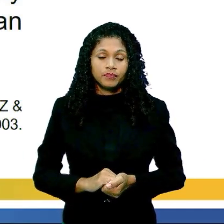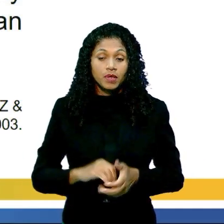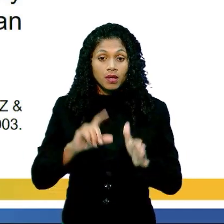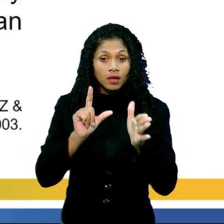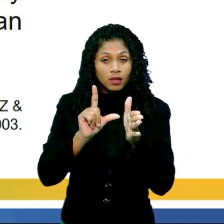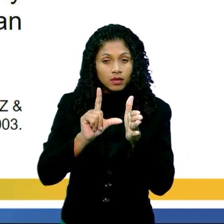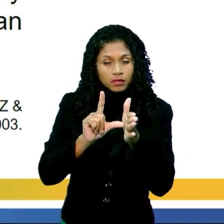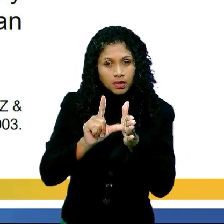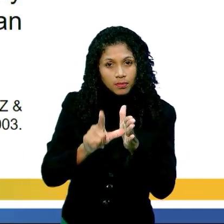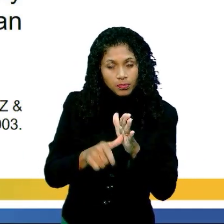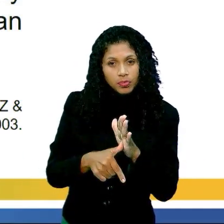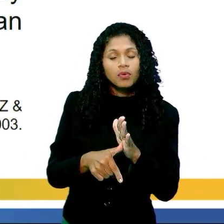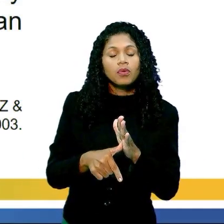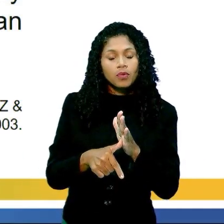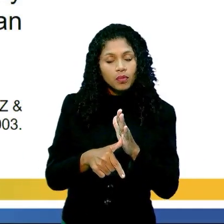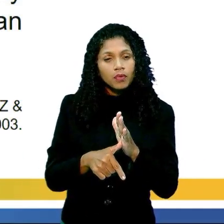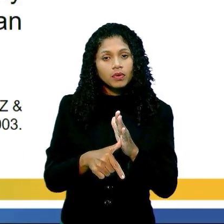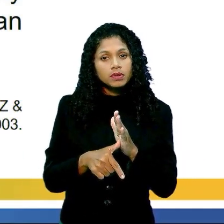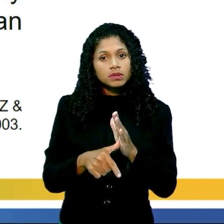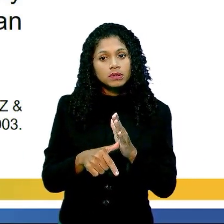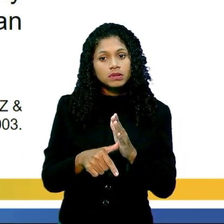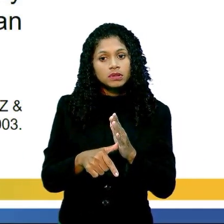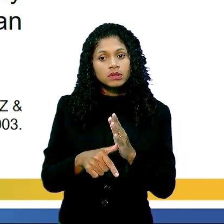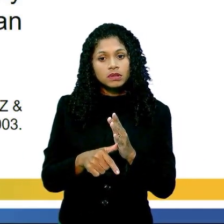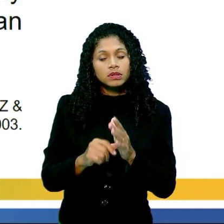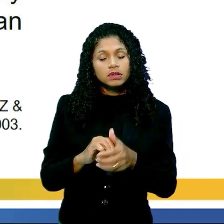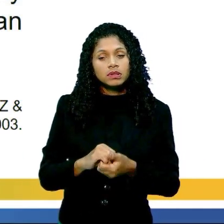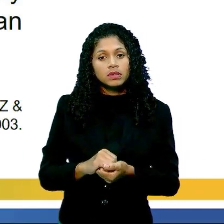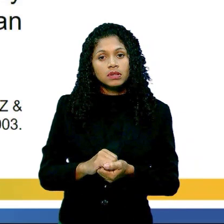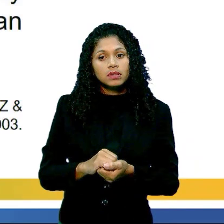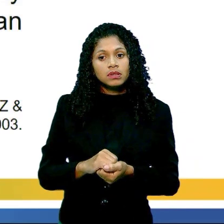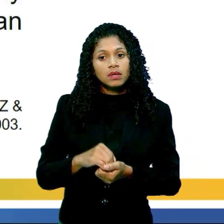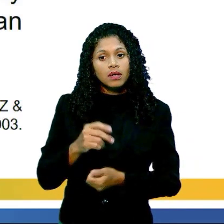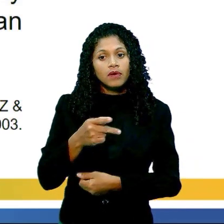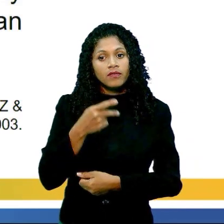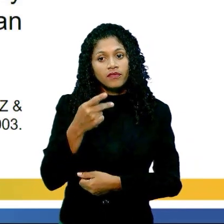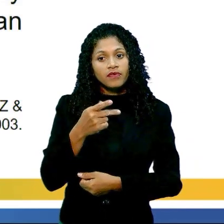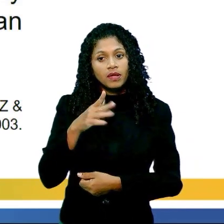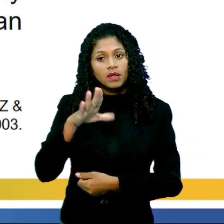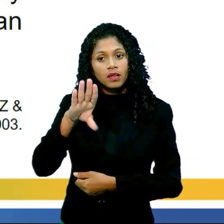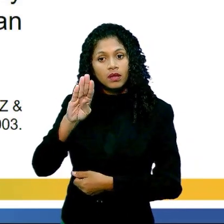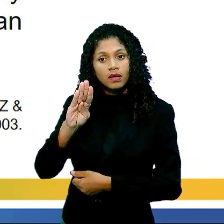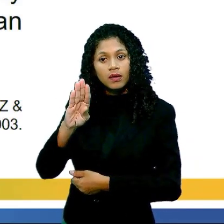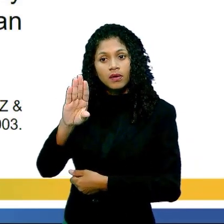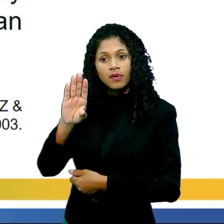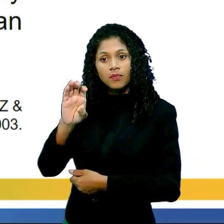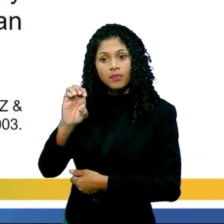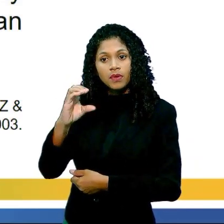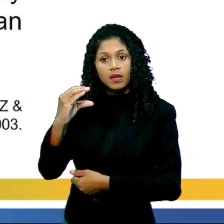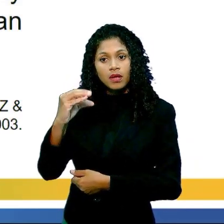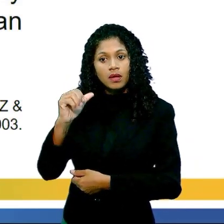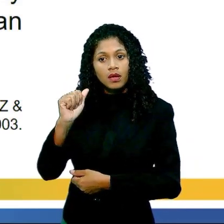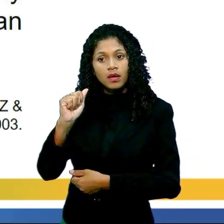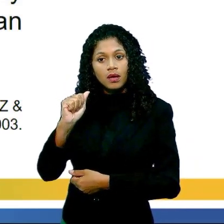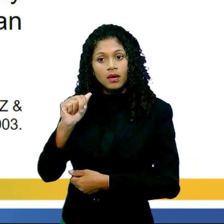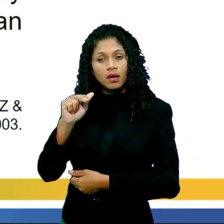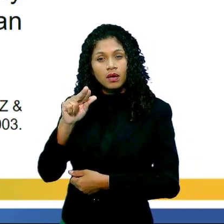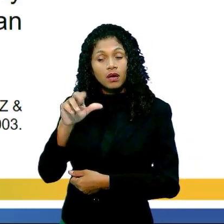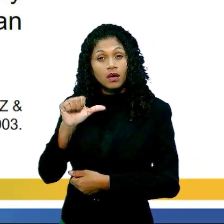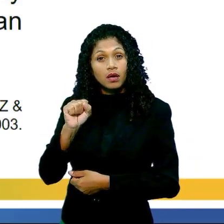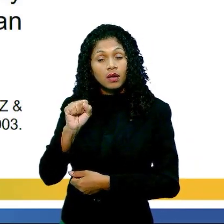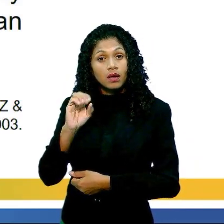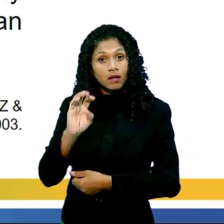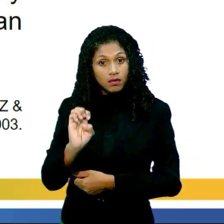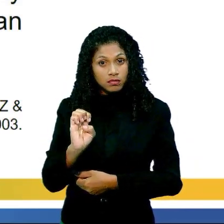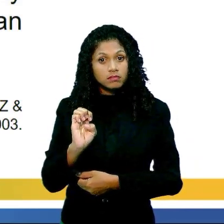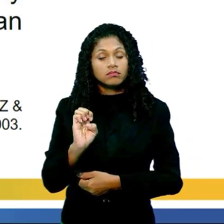que é sinalizada pelo sinal de interrogação, ela fala because, ou seja, porque.